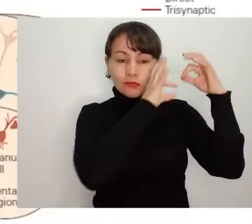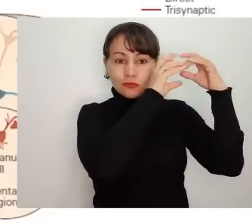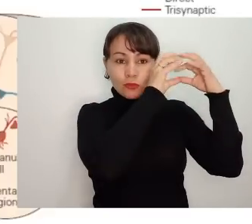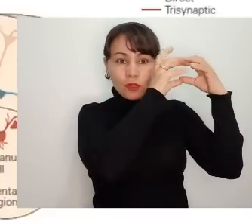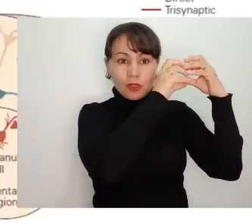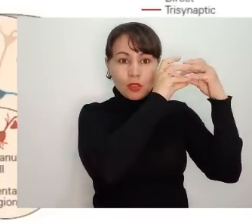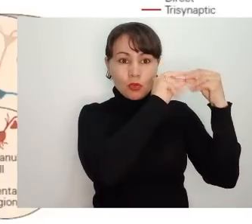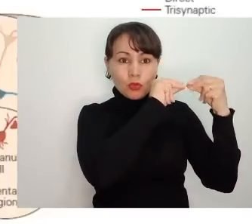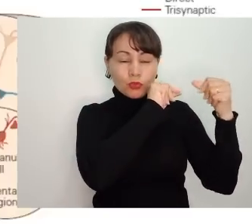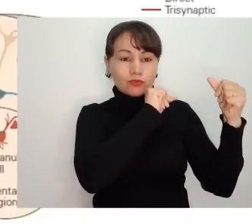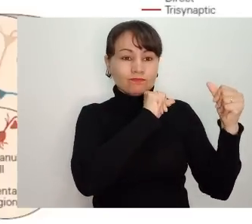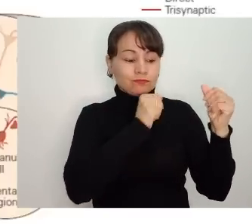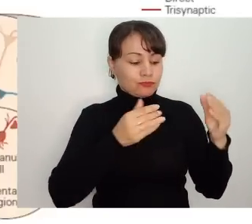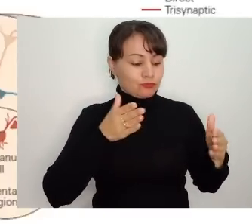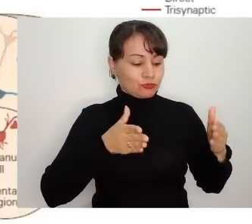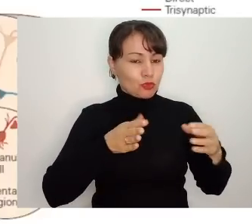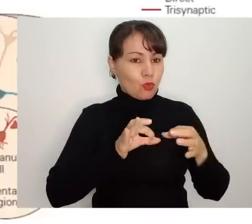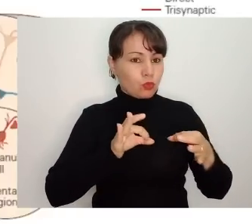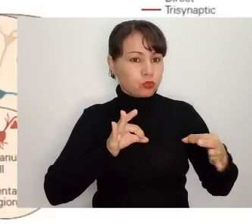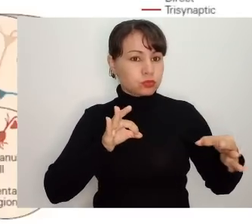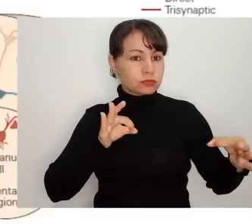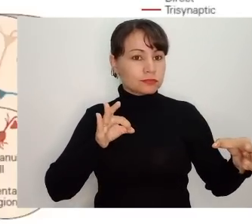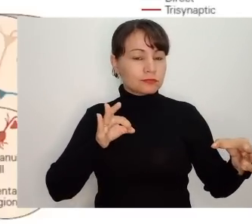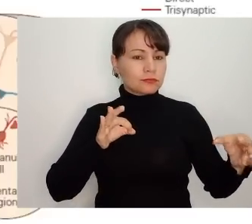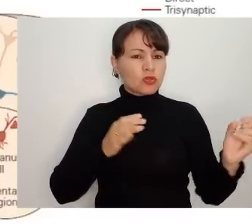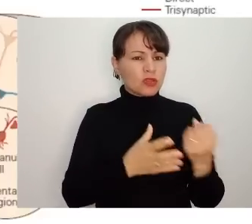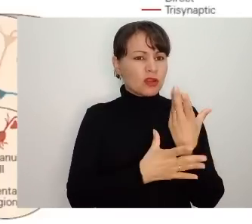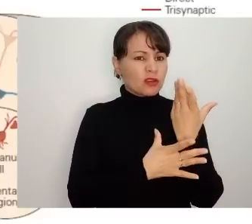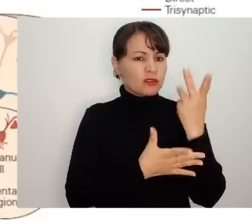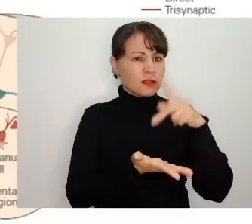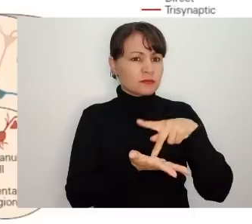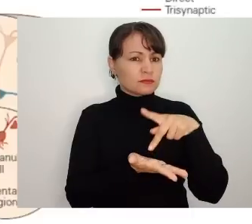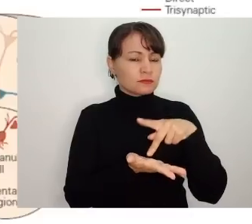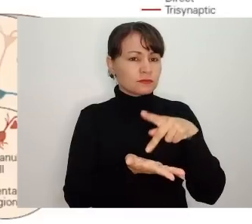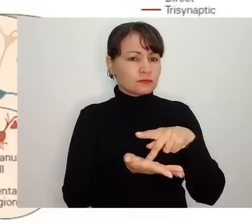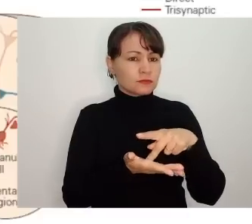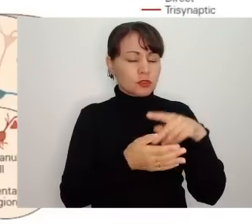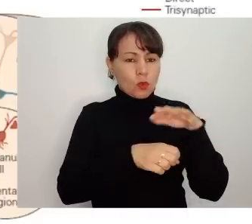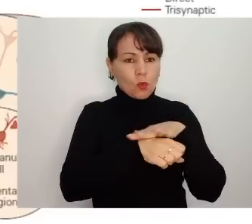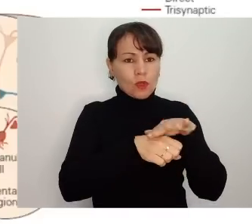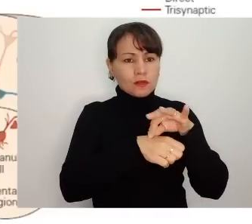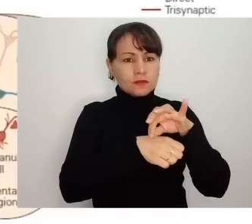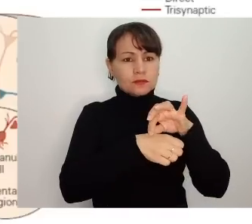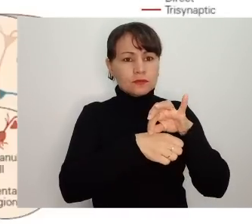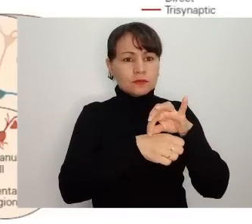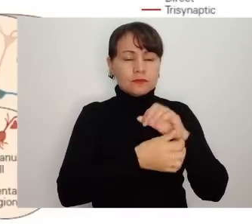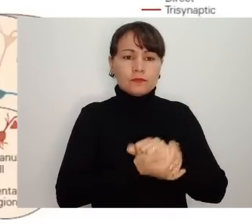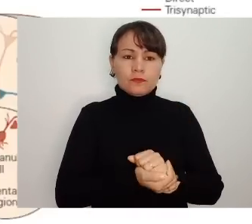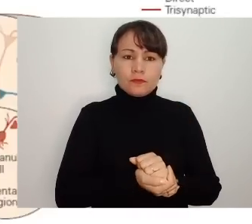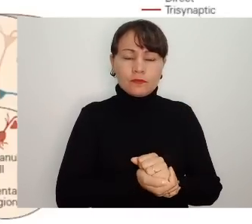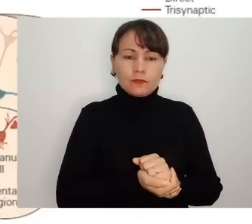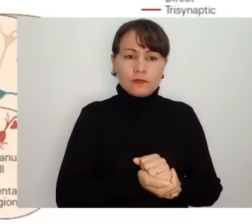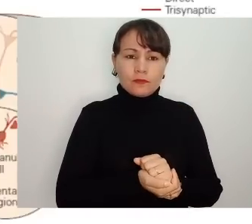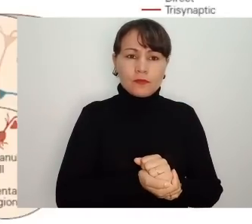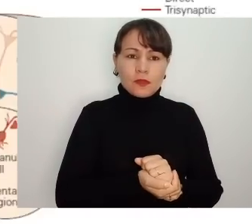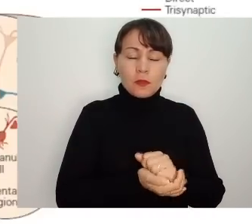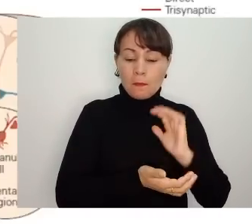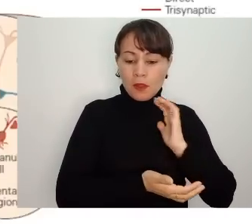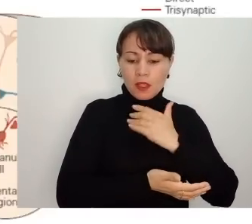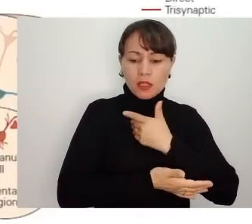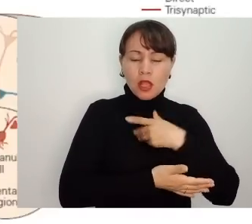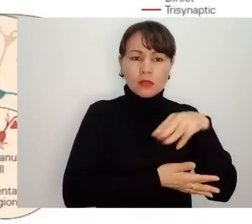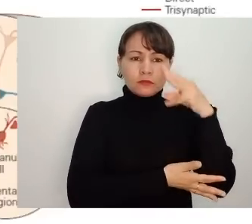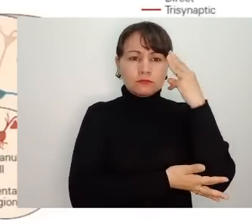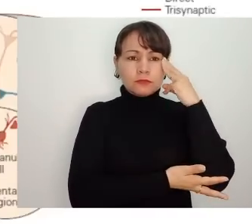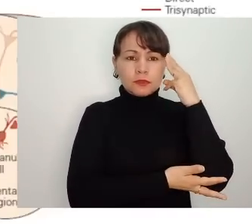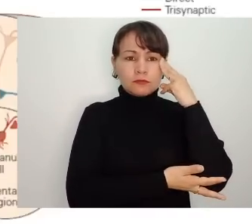uma neuroplasticidade de longa duração. O que acontece realmente com essas células para que